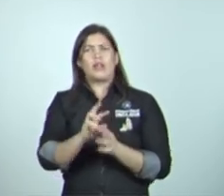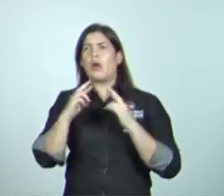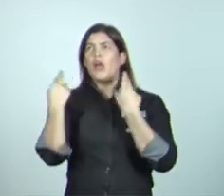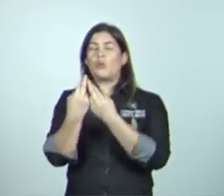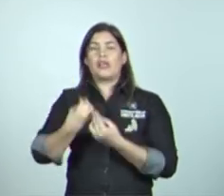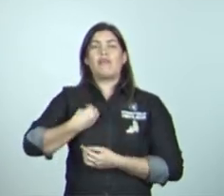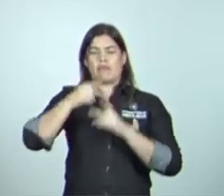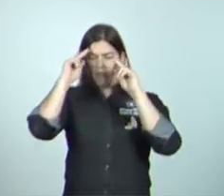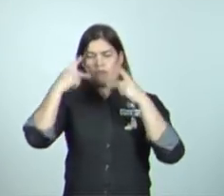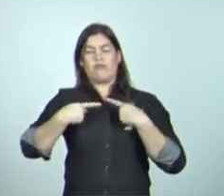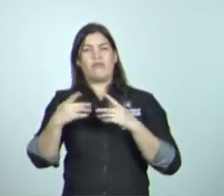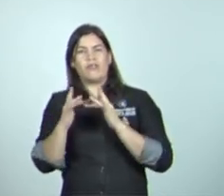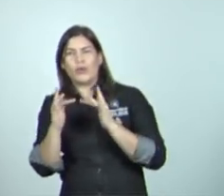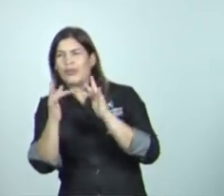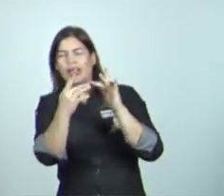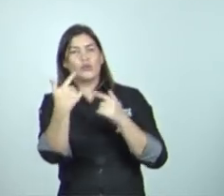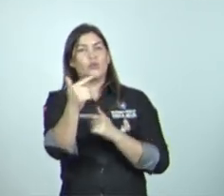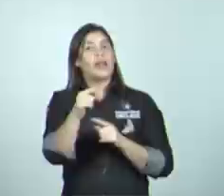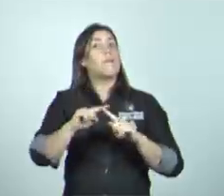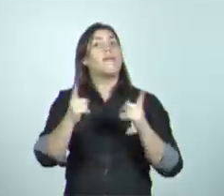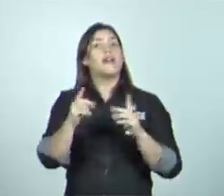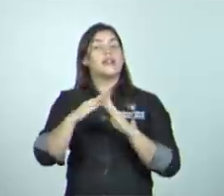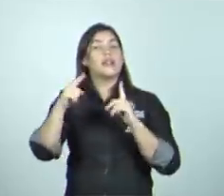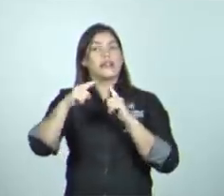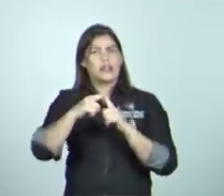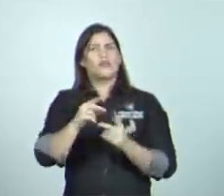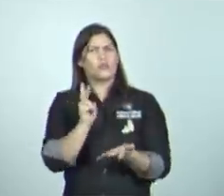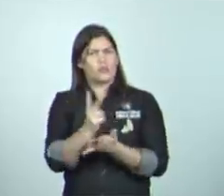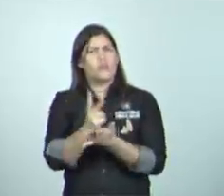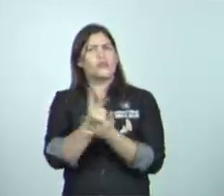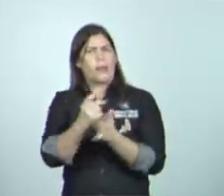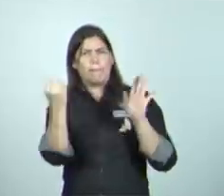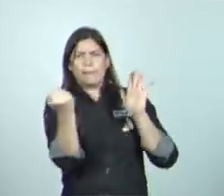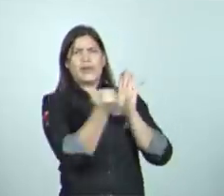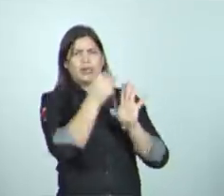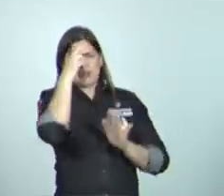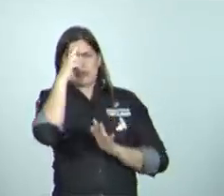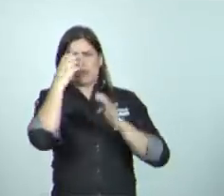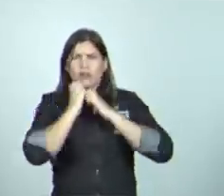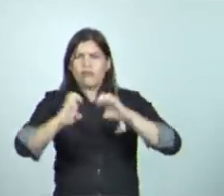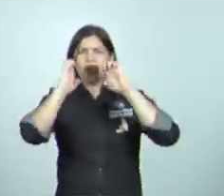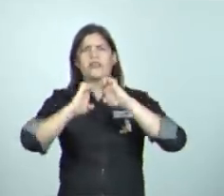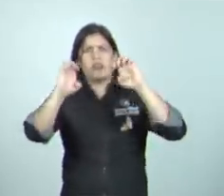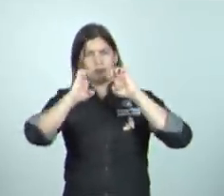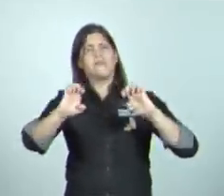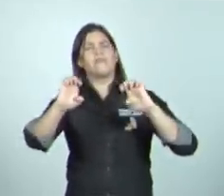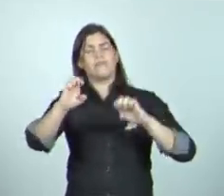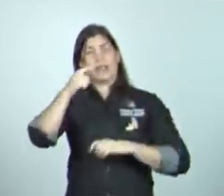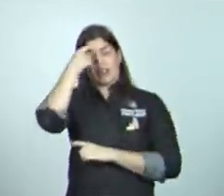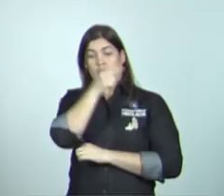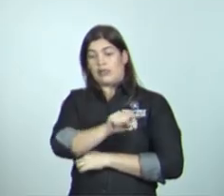continua agindo ela continua fazendo história nós continuamos levando o evangelho essa